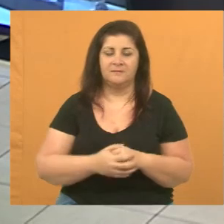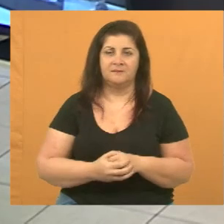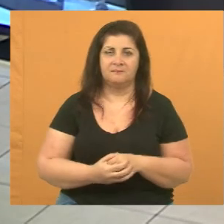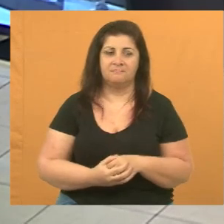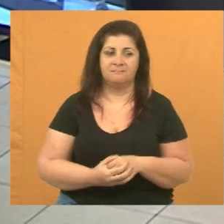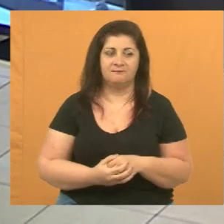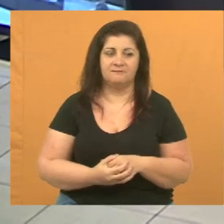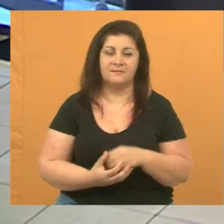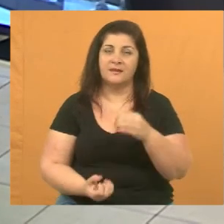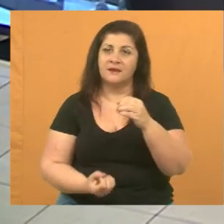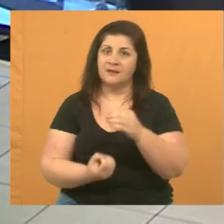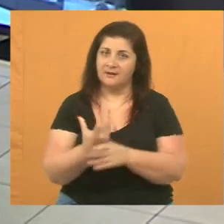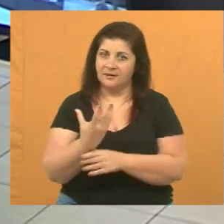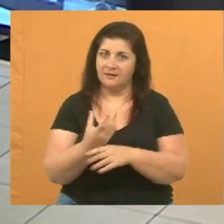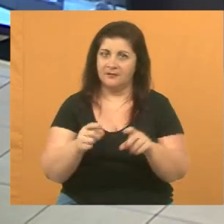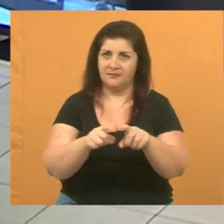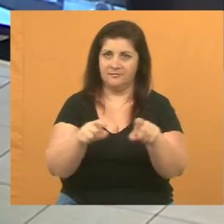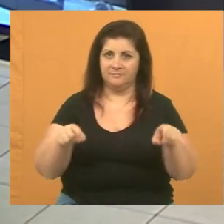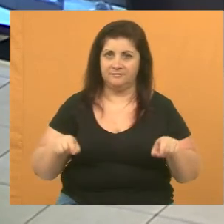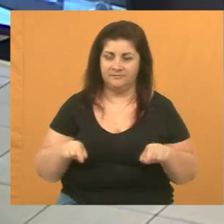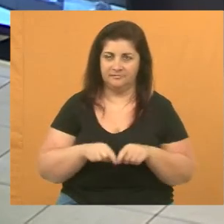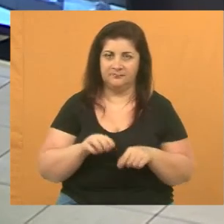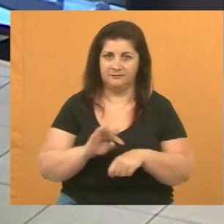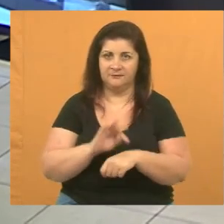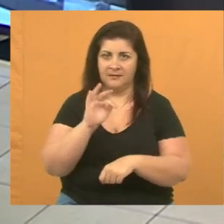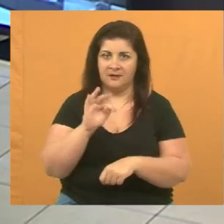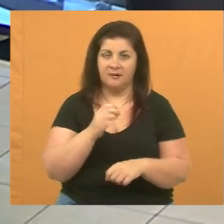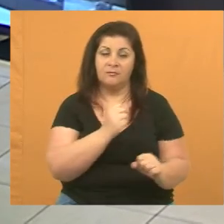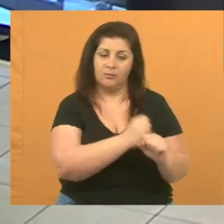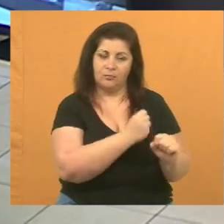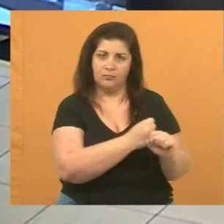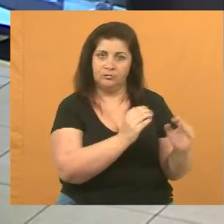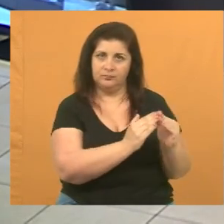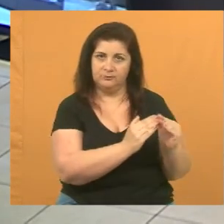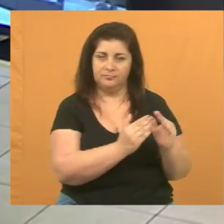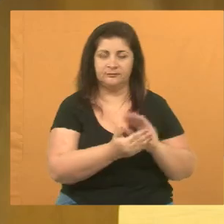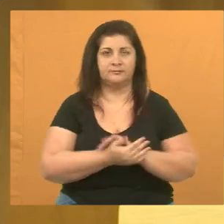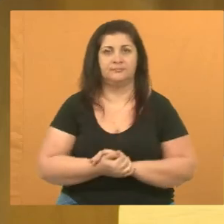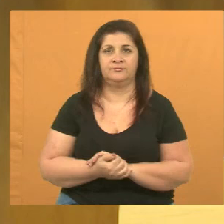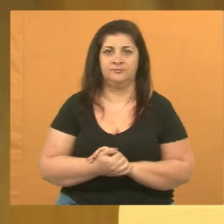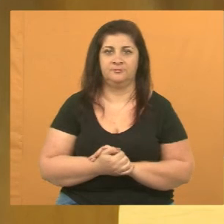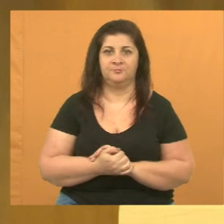Cria o escritório técnico para a construção de moradia